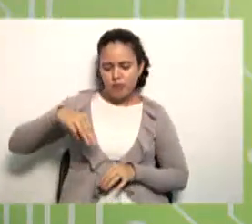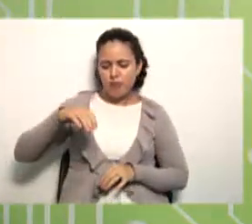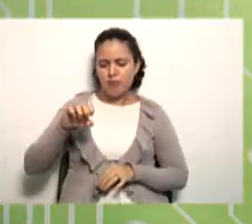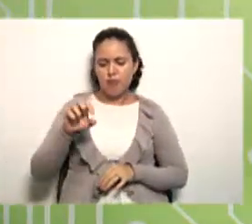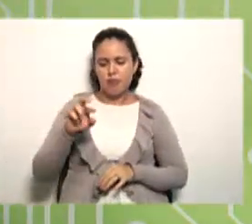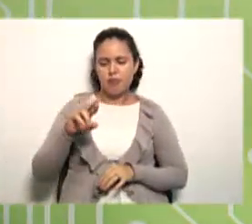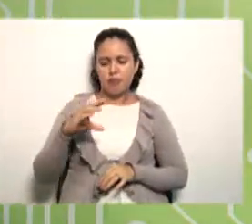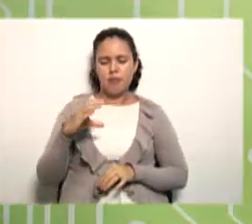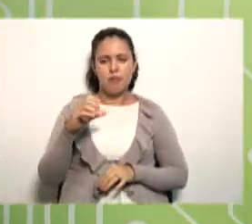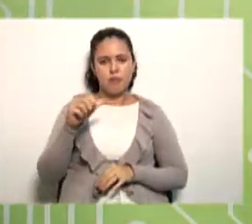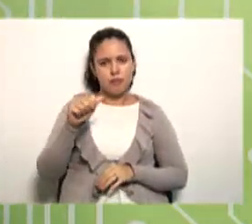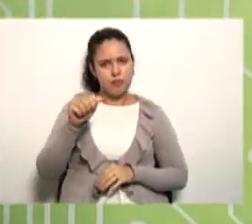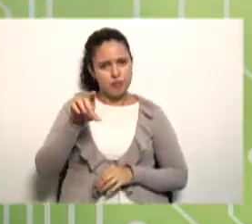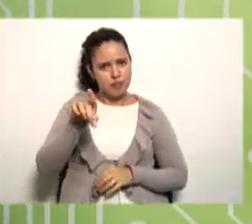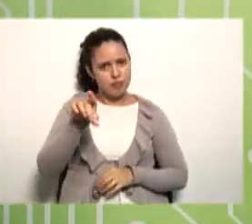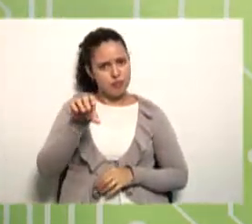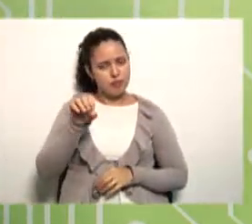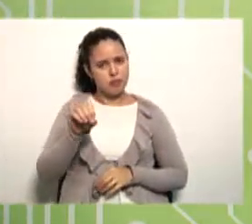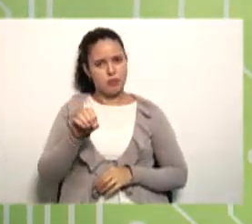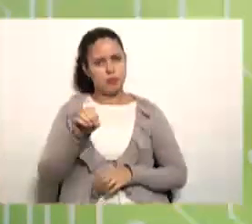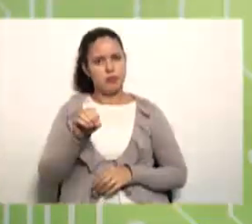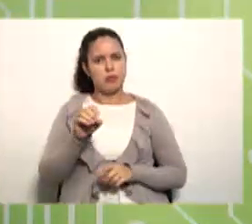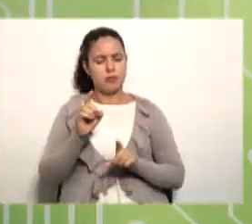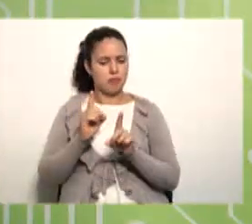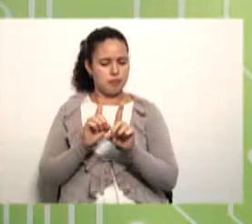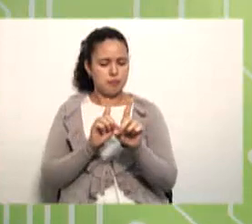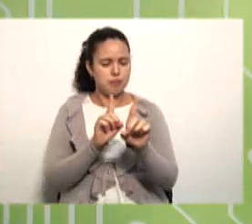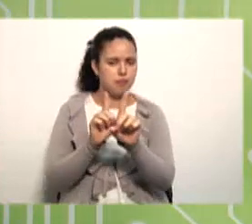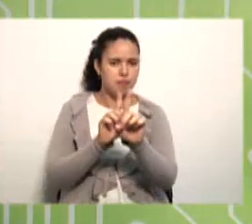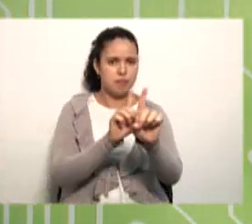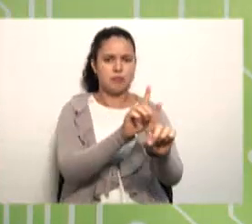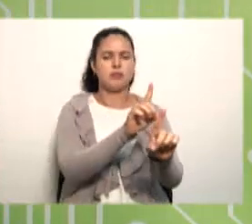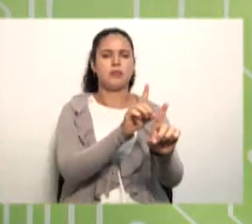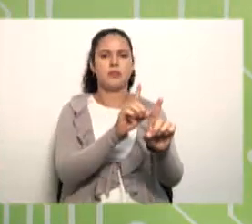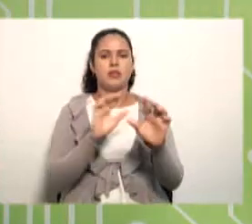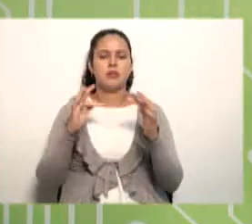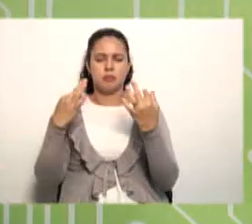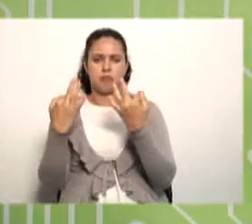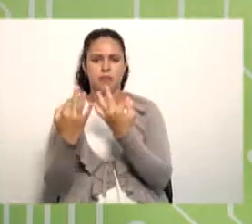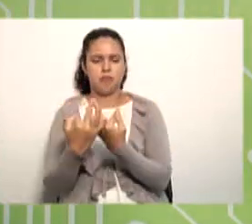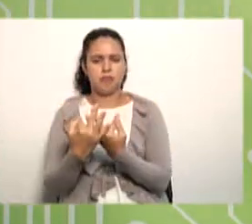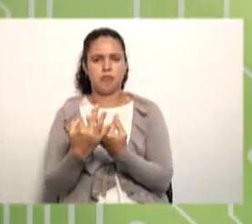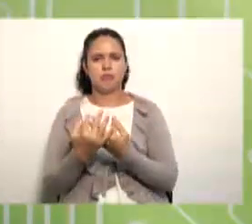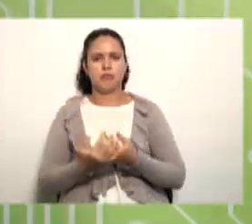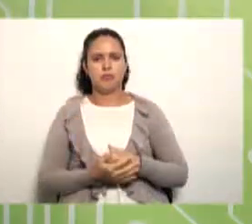consumo. Por isso que o mercado nós entendemos que é uma boa maneira de organizar uma economia.